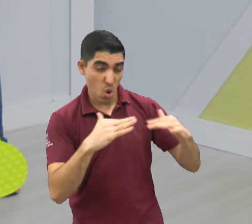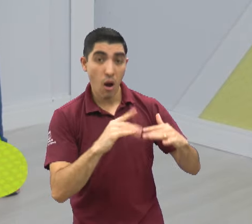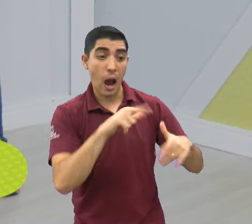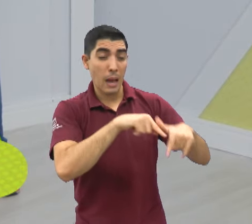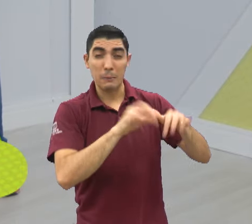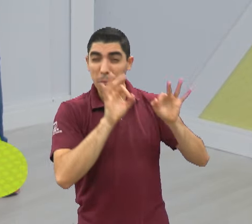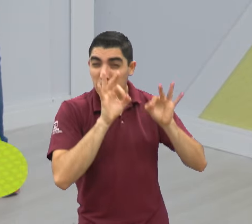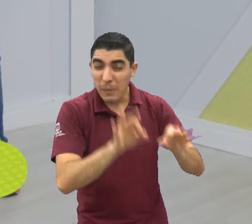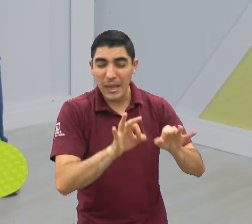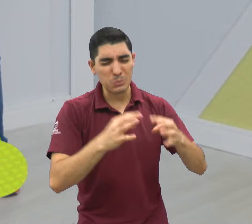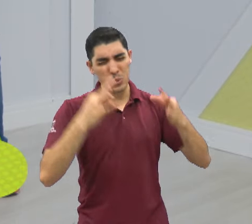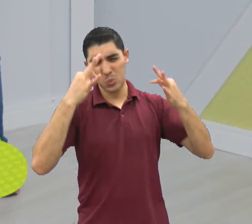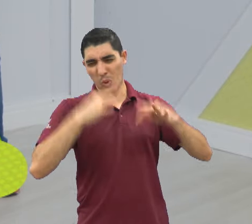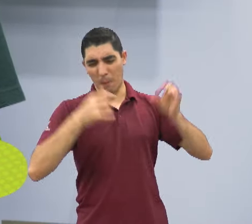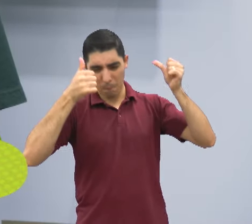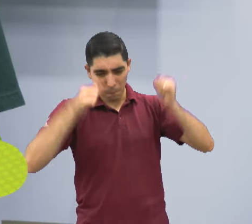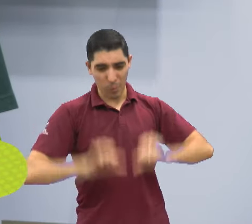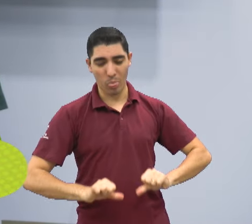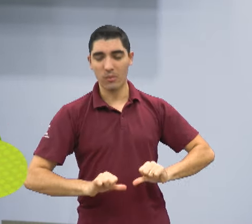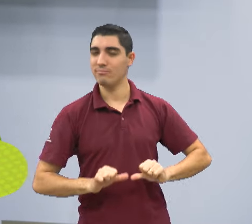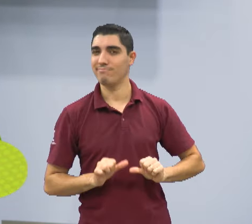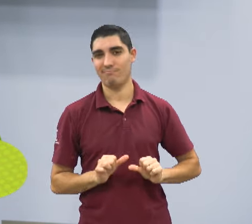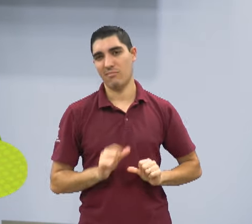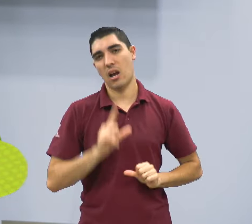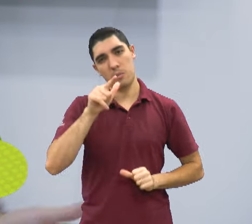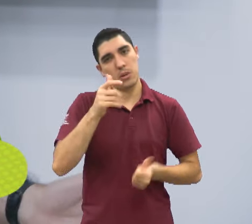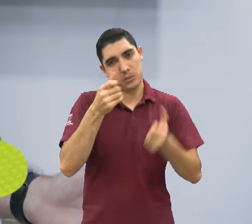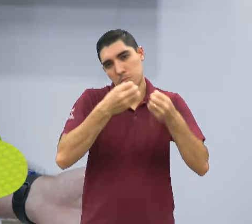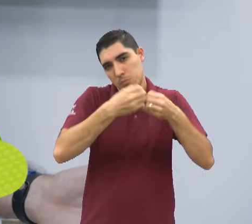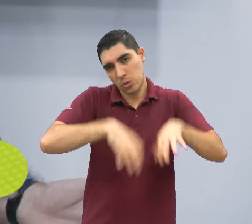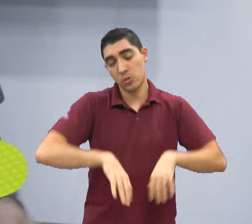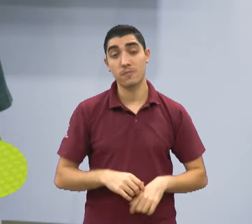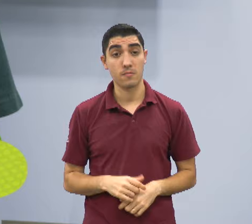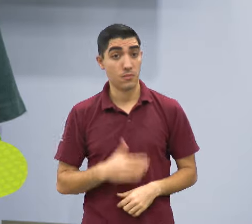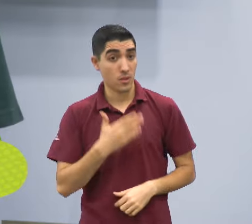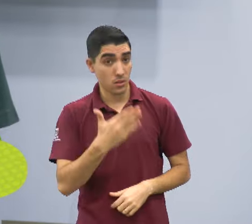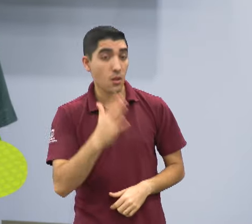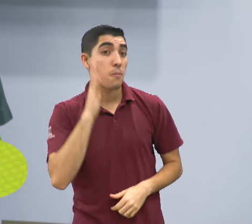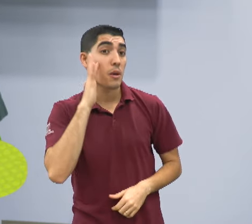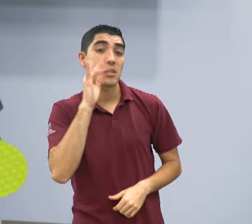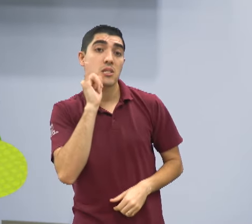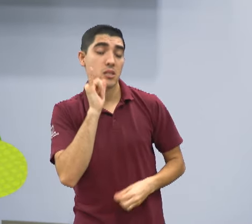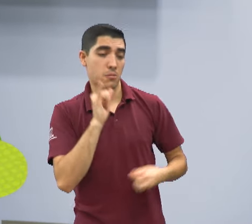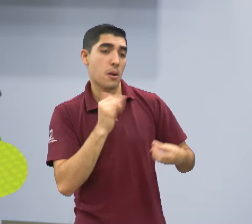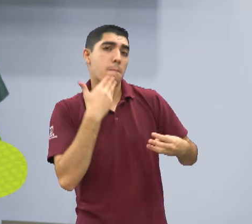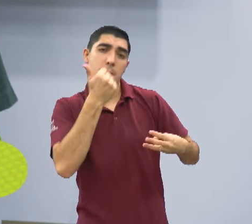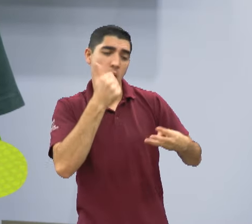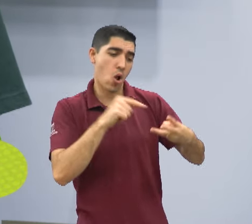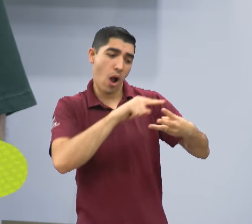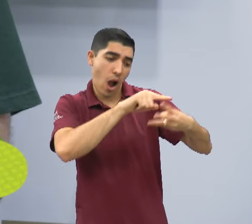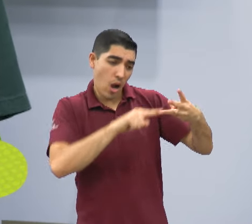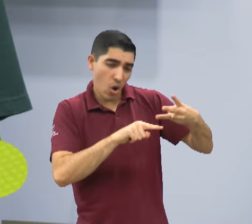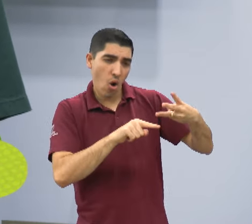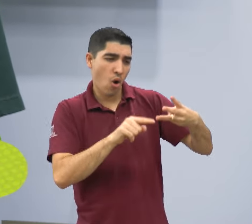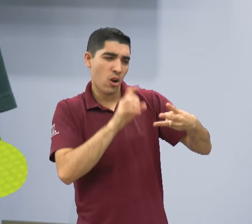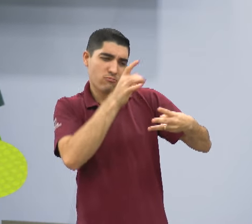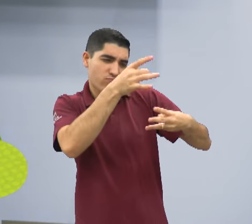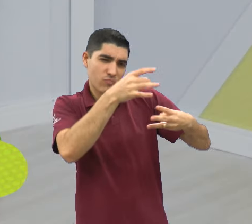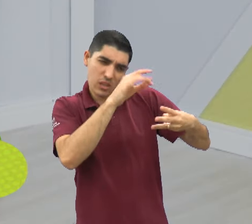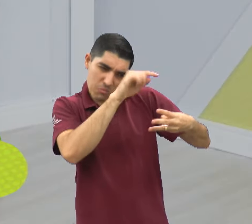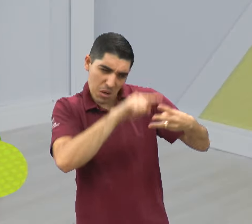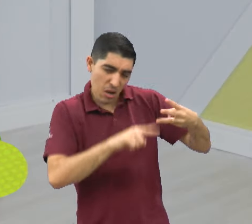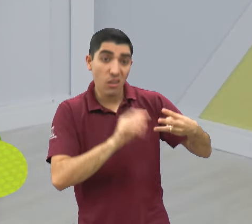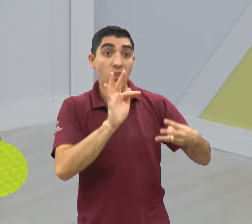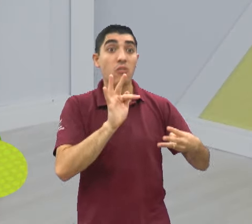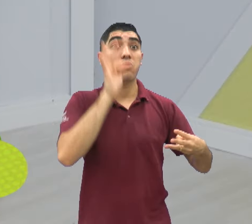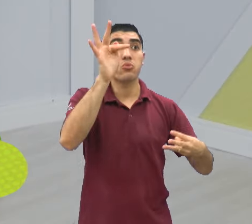aí compromete toda a sequência. O gancho, o molho é maior ainda, né? Porque se perder 3 jogos agora do que ficar 5, 6 meses fora. Exatamente. E outra, é o